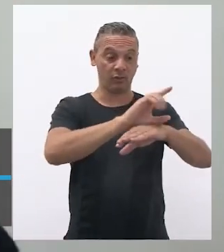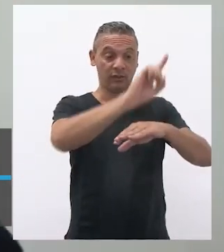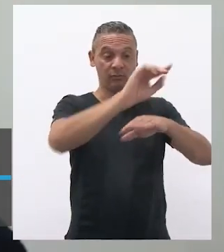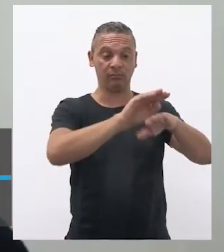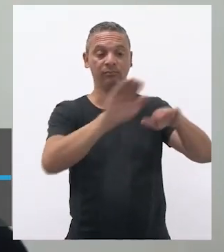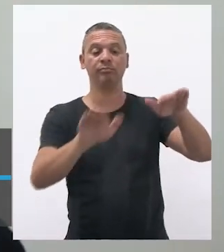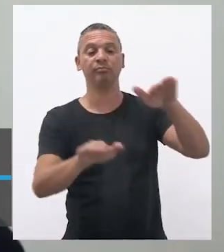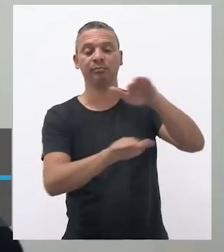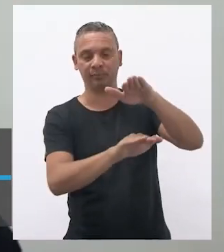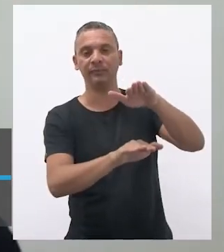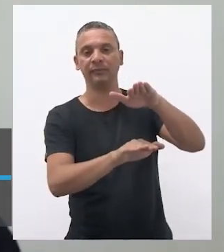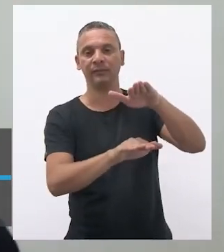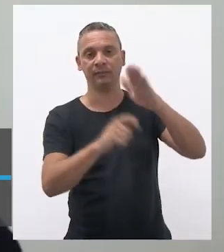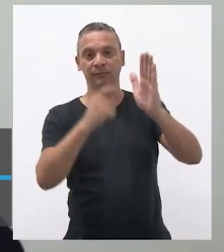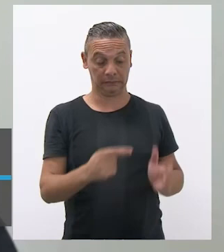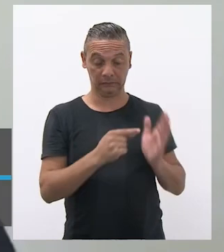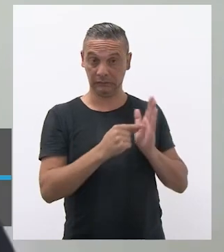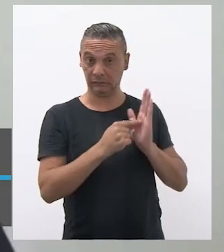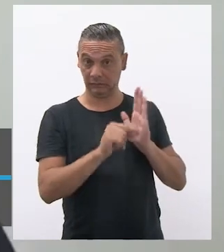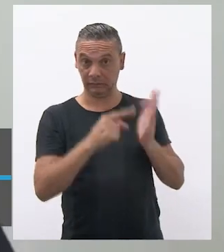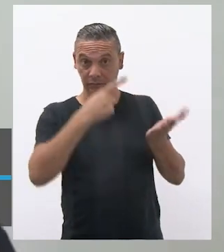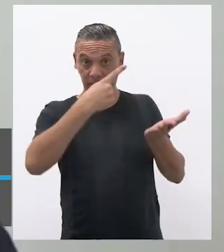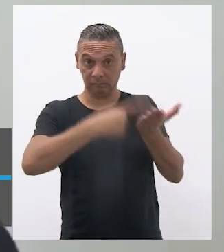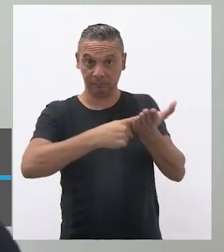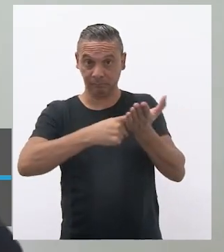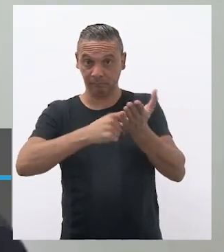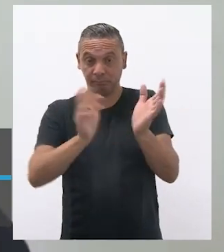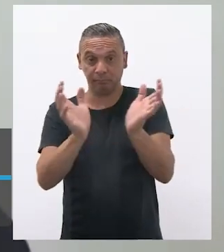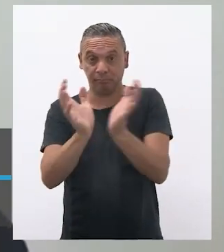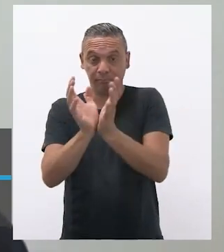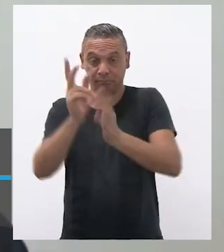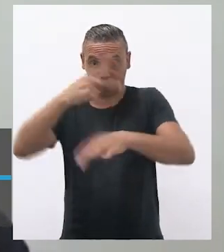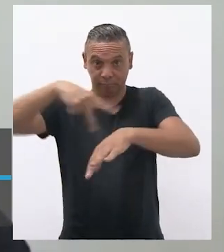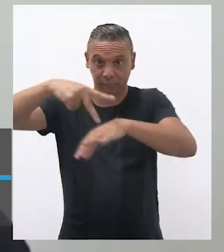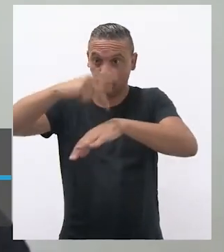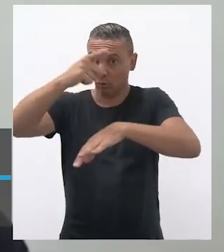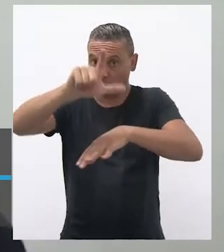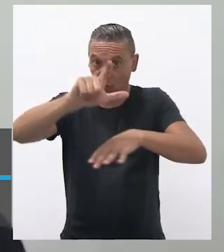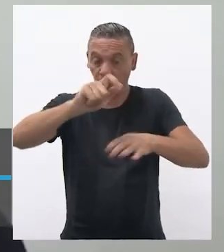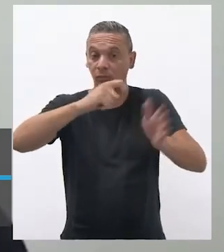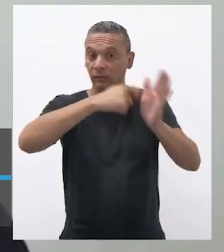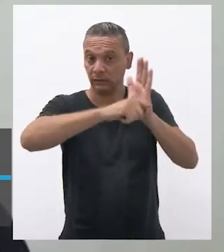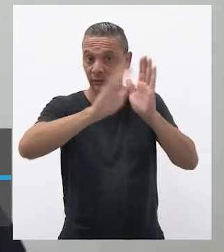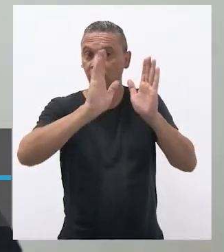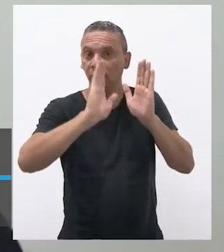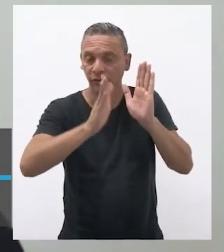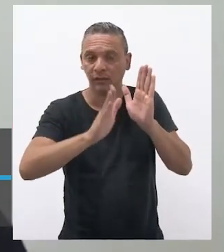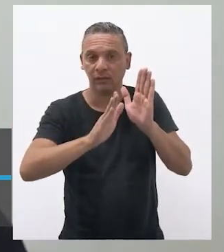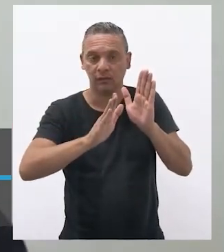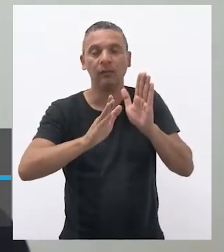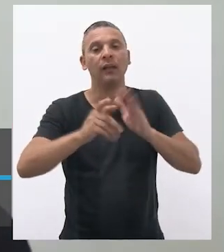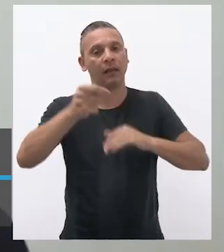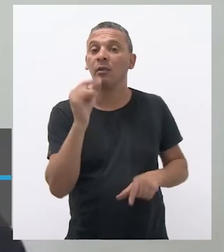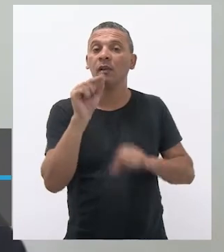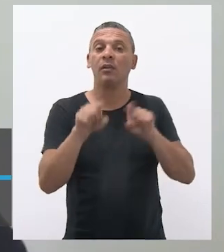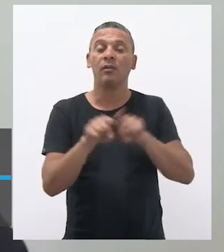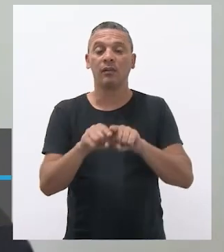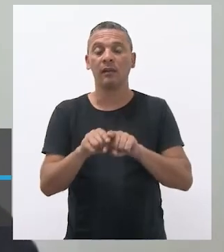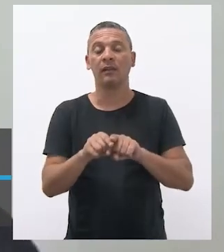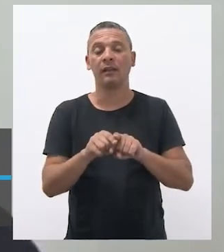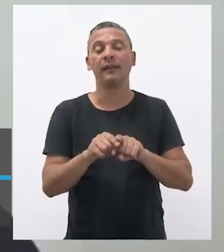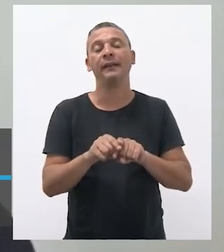quando o Estado brasileiro ele se compromete em relação à assinatura desses tratados, dessas convenções